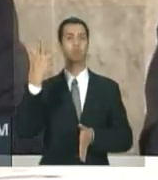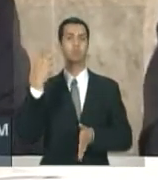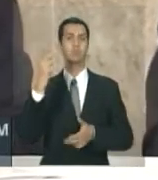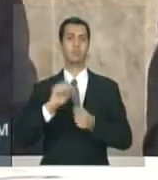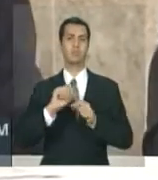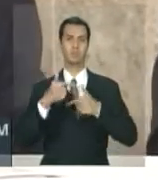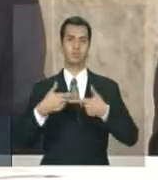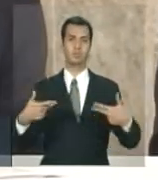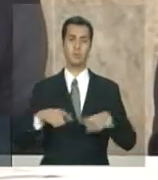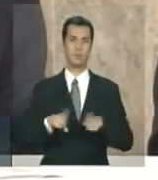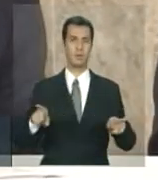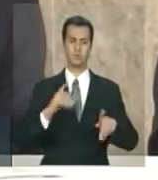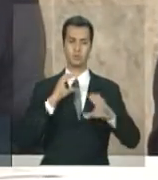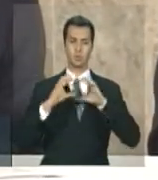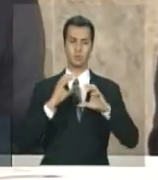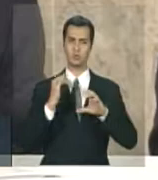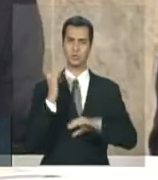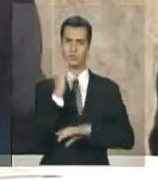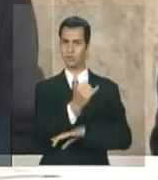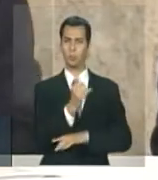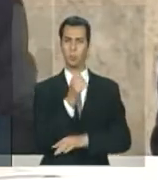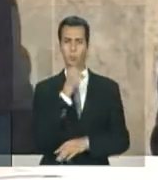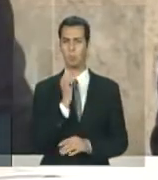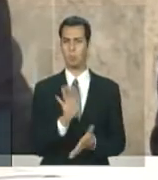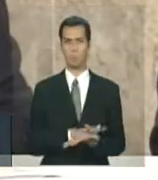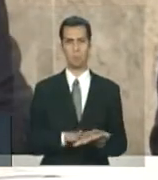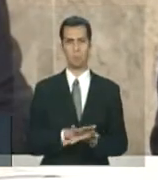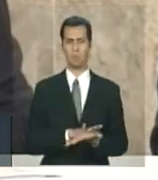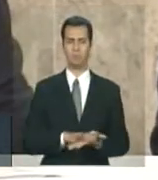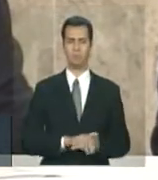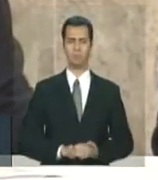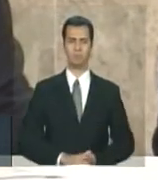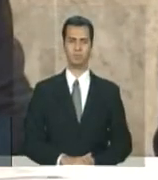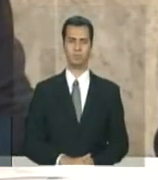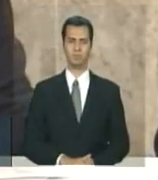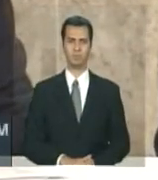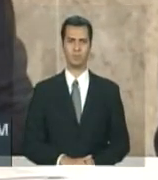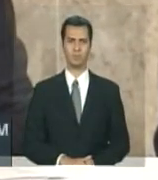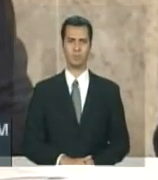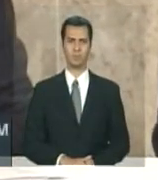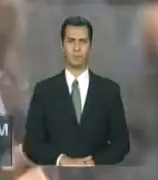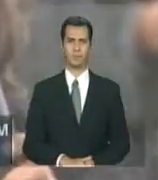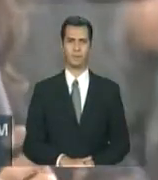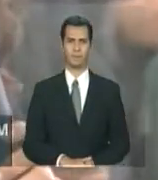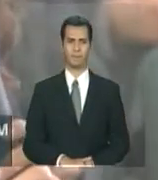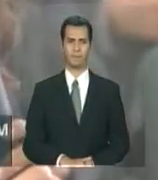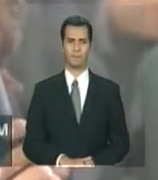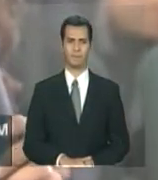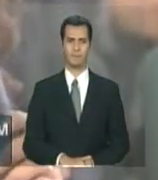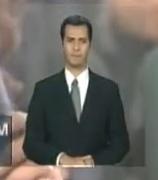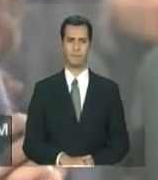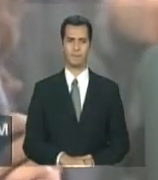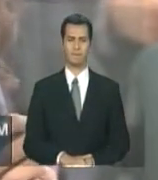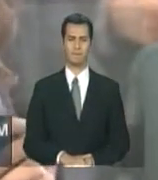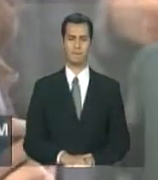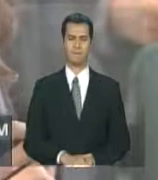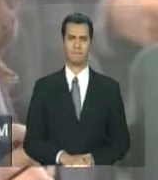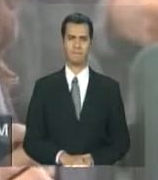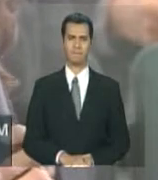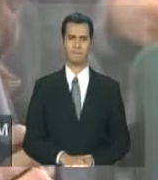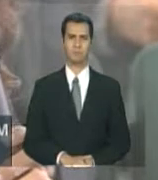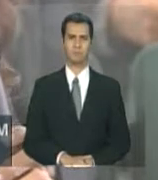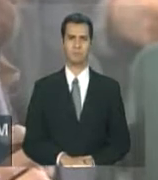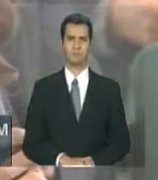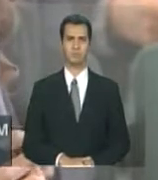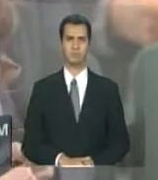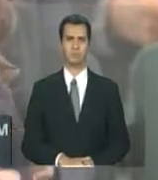Mas não existe nenhuma comunicação, né, Vaz? Não existe ainda. Não tem nada que possa ser feito enquanto não receber a notificação. O governo